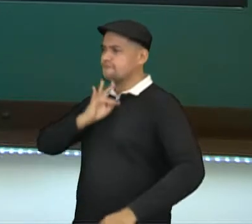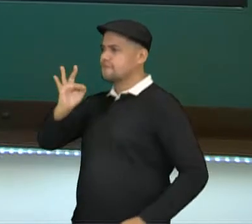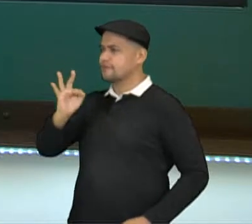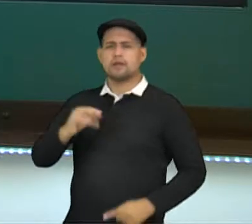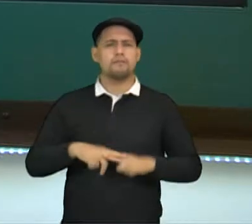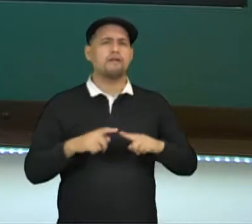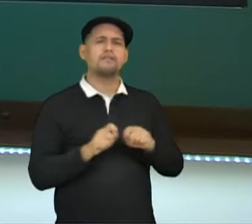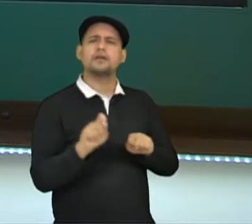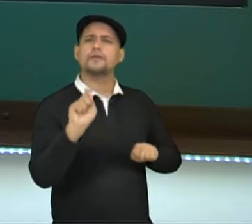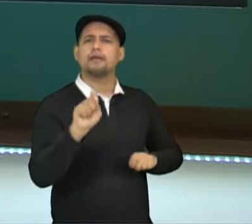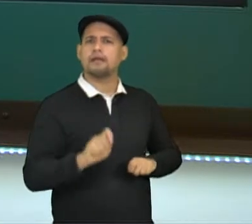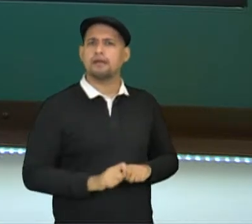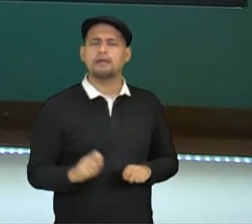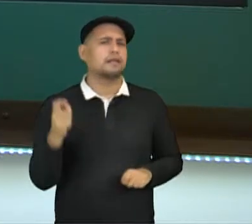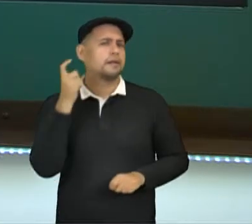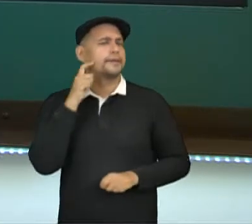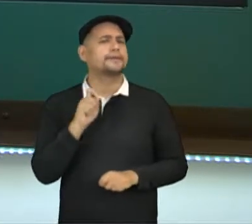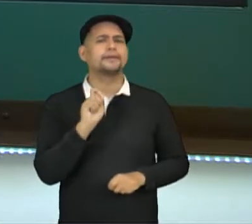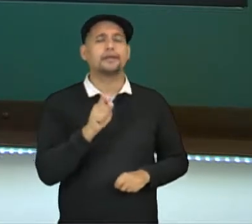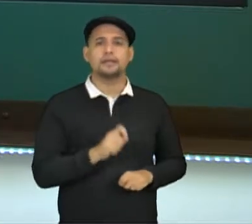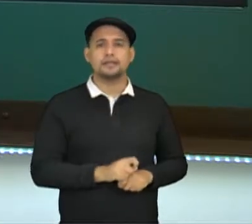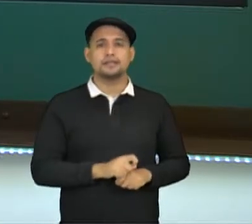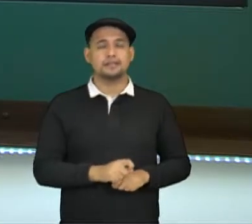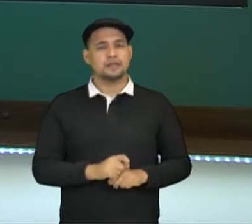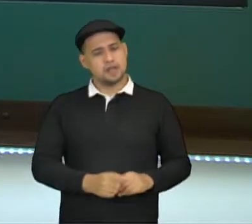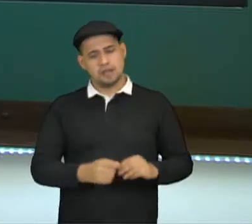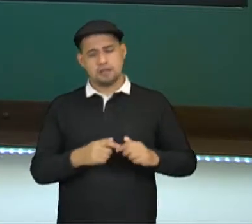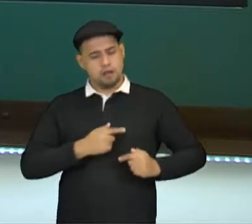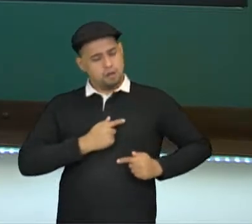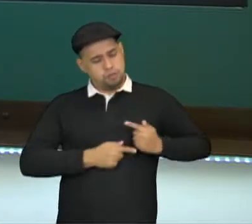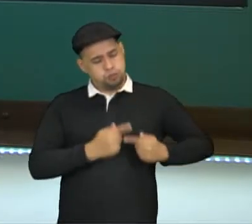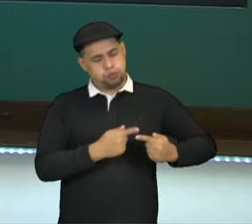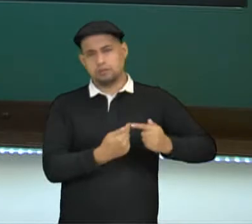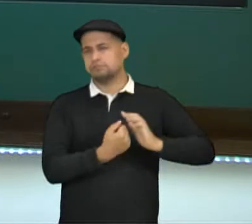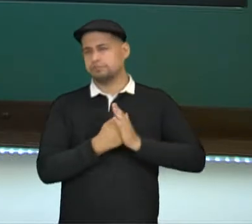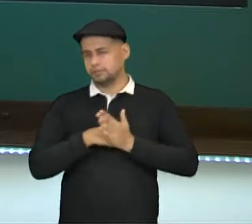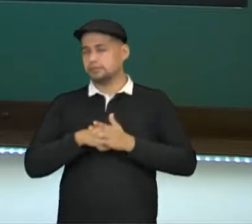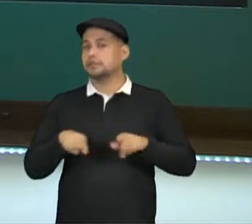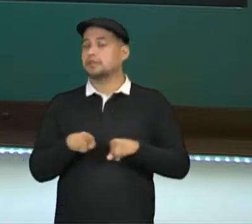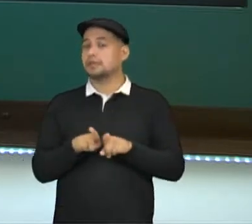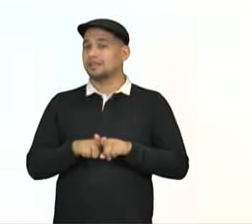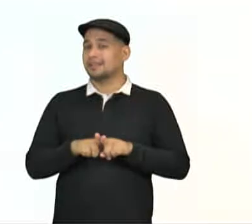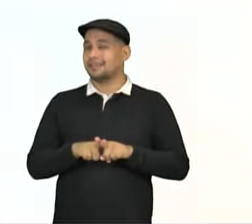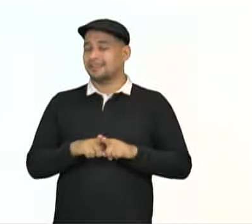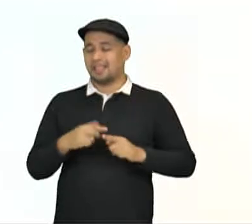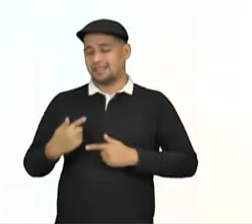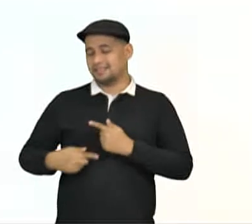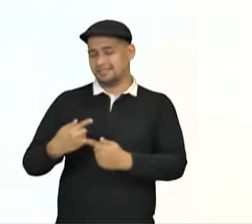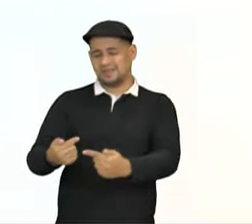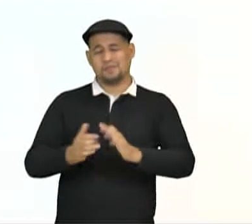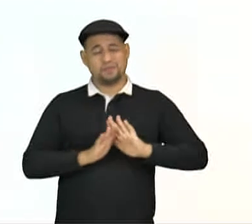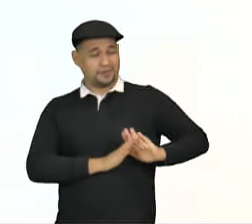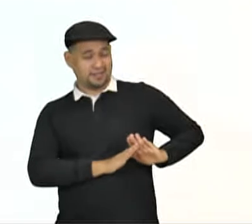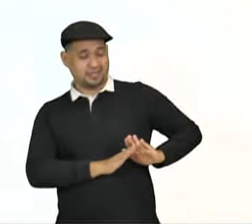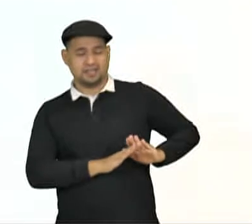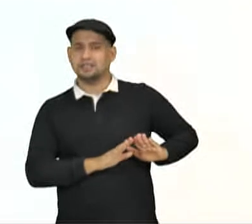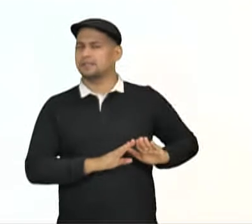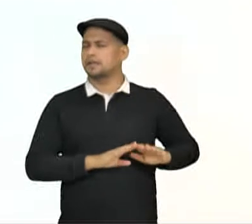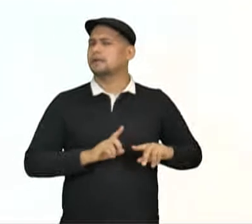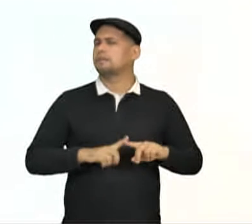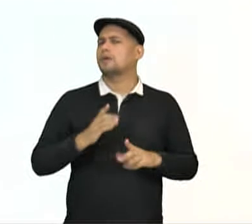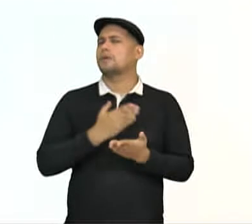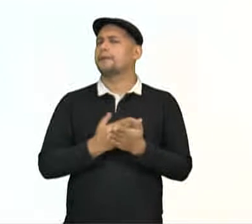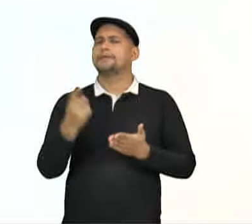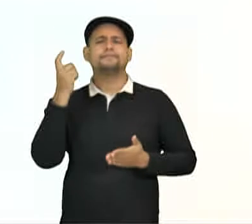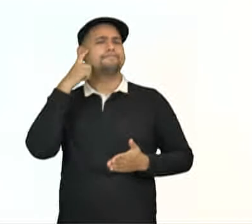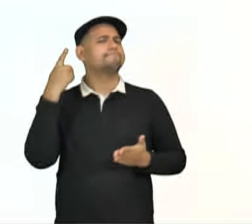eles estão fazendo? Eles estão pensando em combater a tradição. Agora, essa coisa maravilhosa, combater isso era o pensamento. Aí começa o